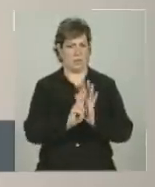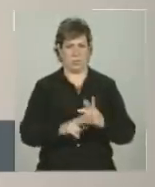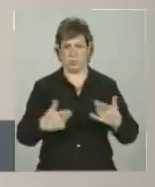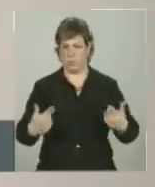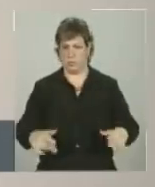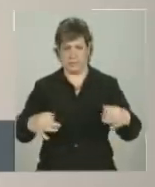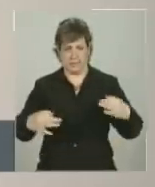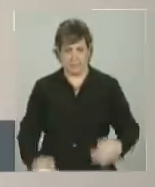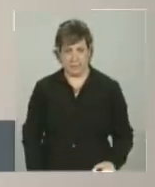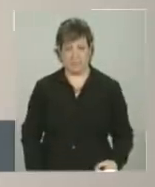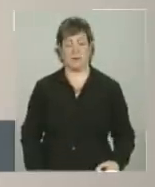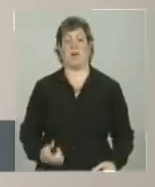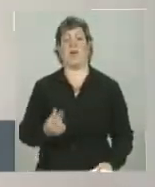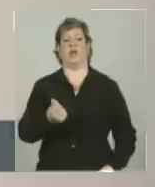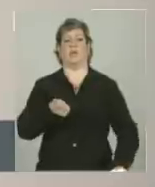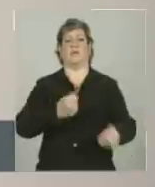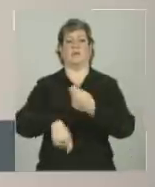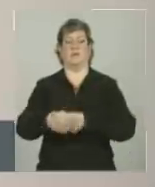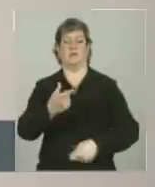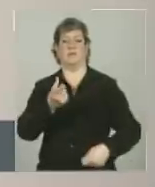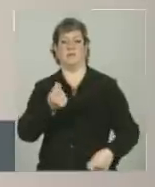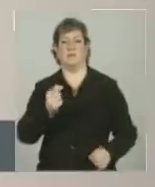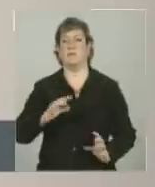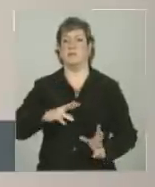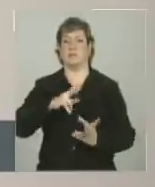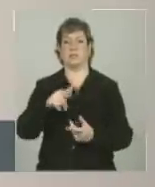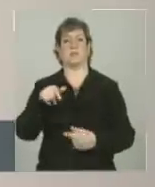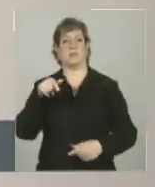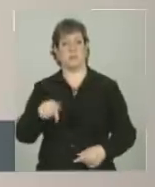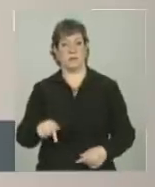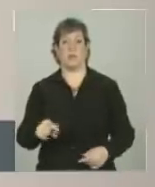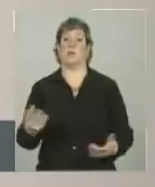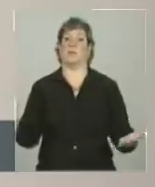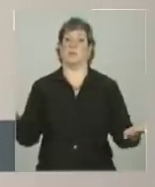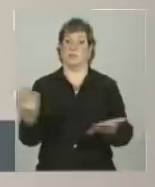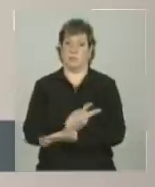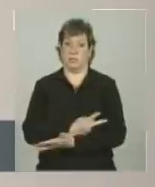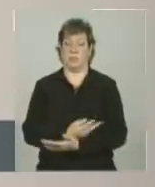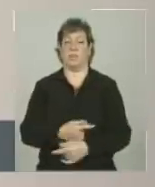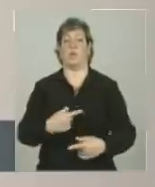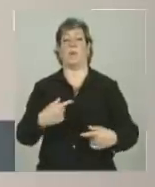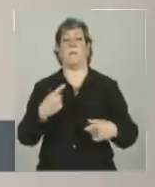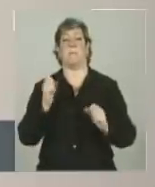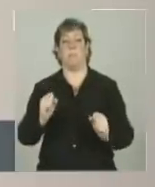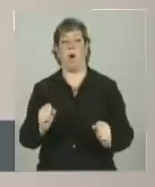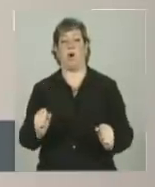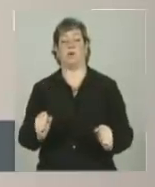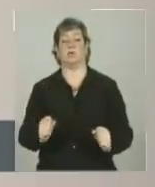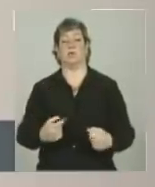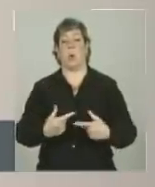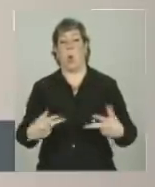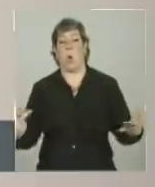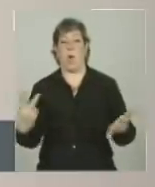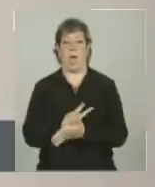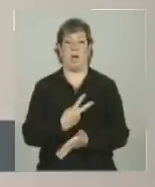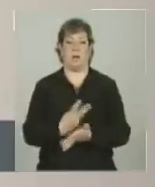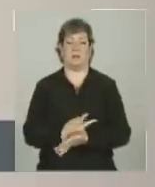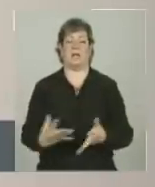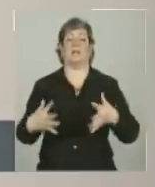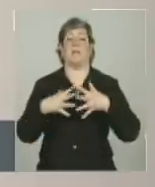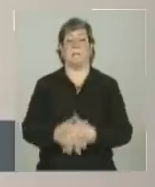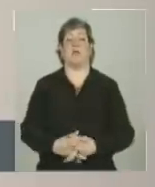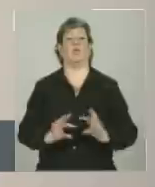fluxos financeiros internacionais, por exemplo, são passíveis de manipulação, com prejuízo para toda a